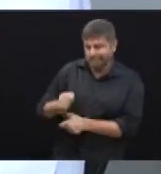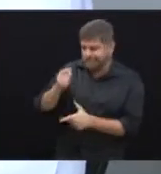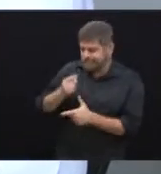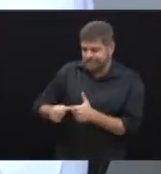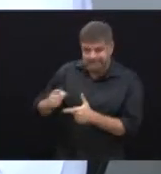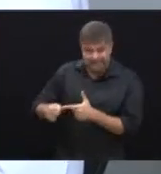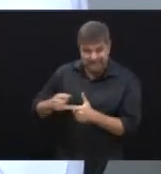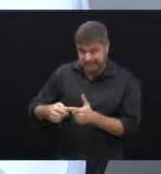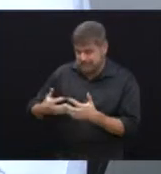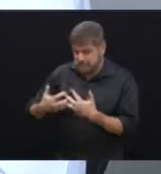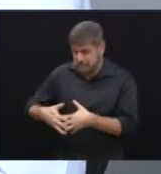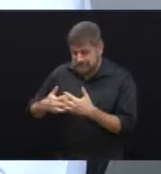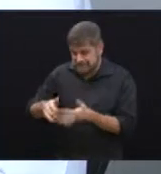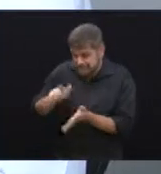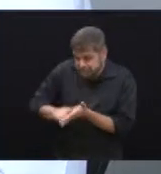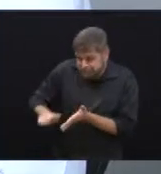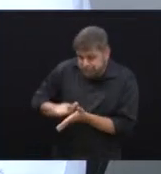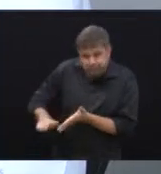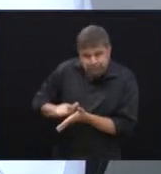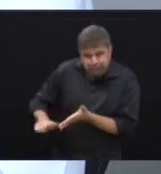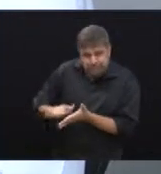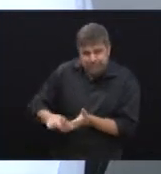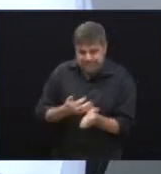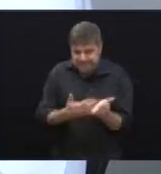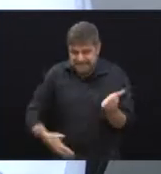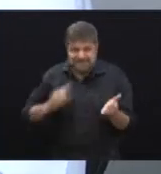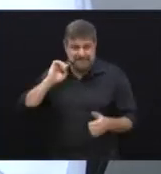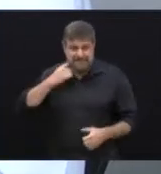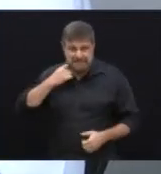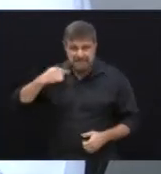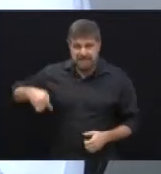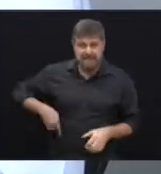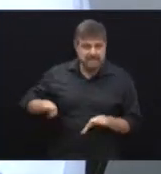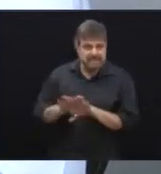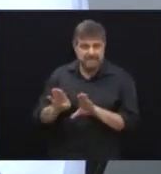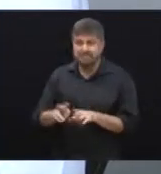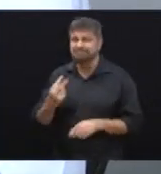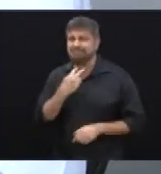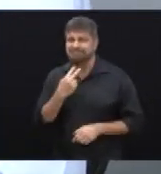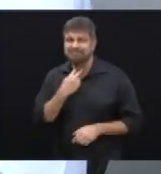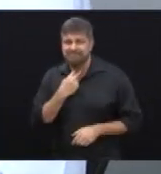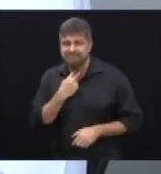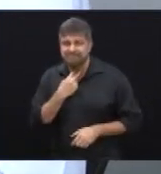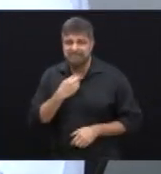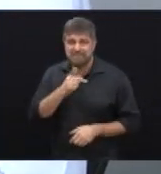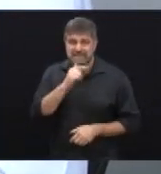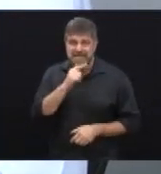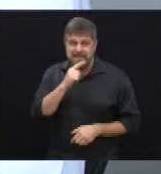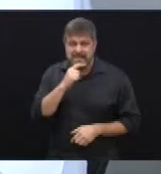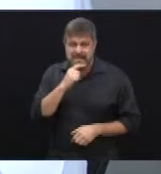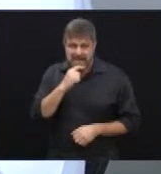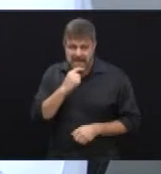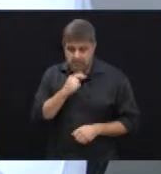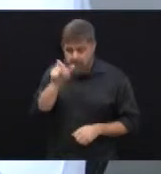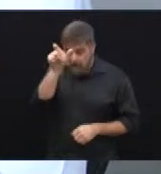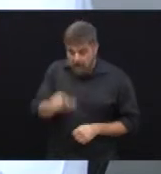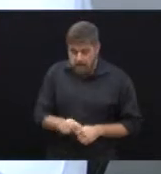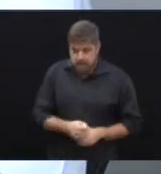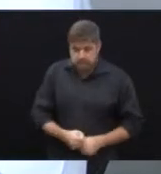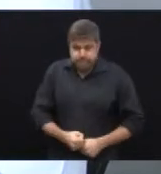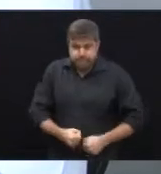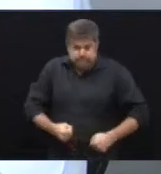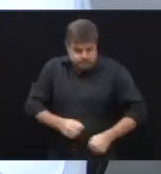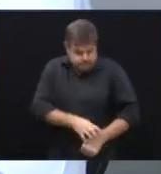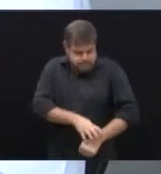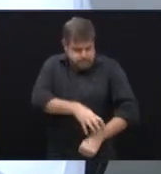não consegue tirar essas impurezas, ele também não consegue manipular direito a quantidade de líquido no organismo da